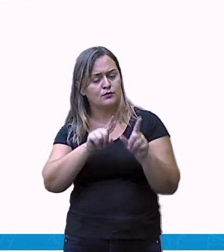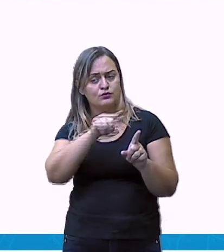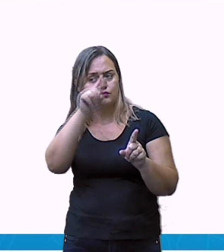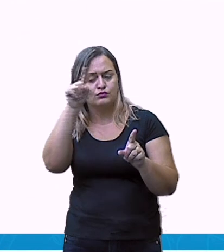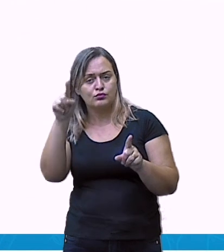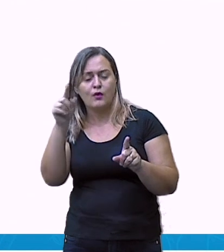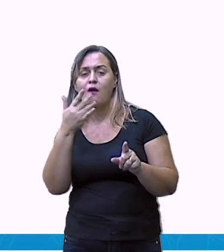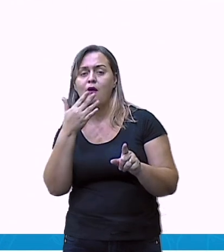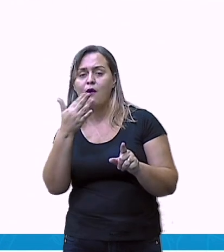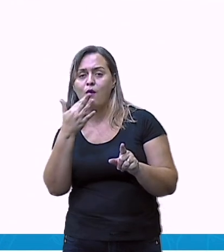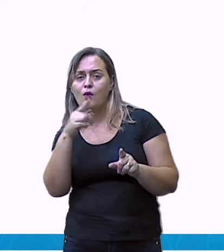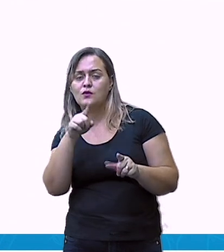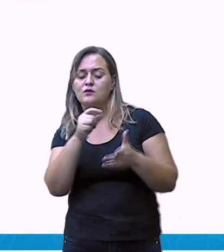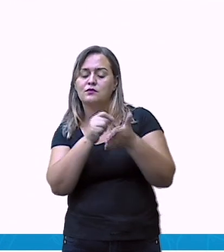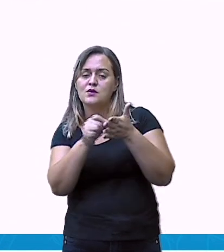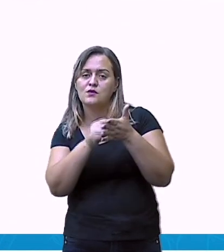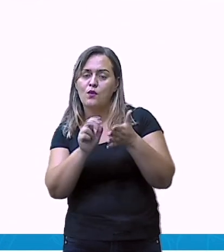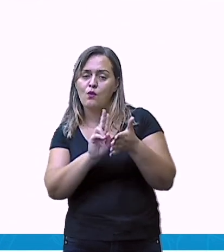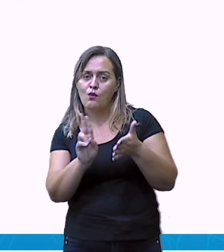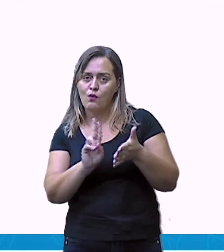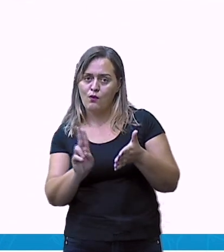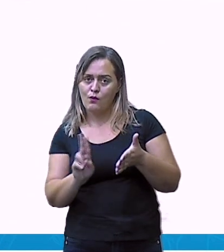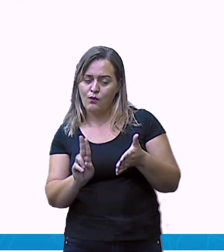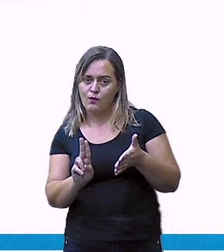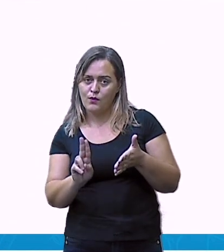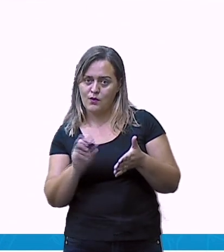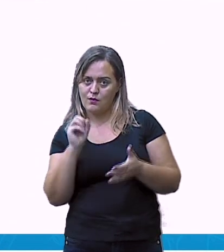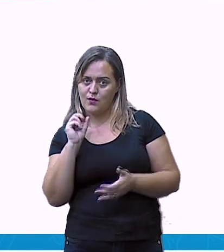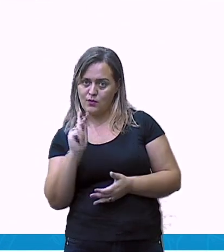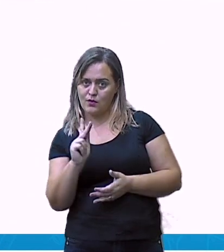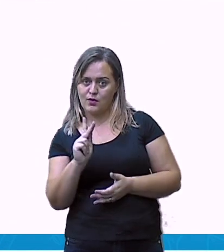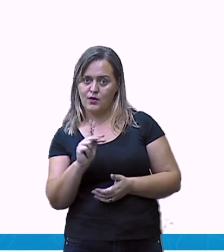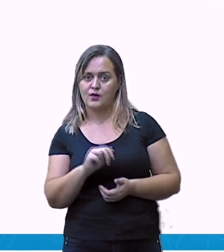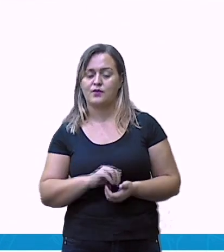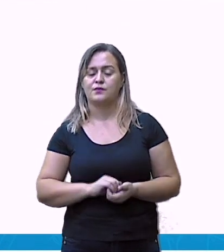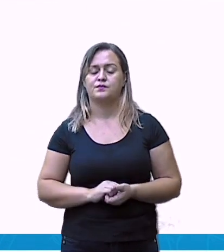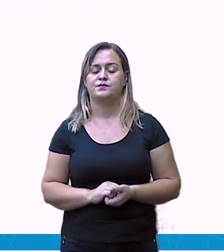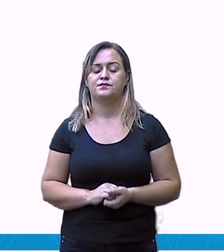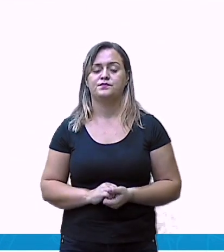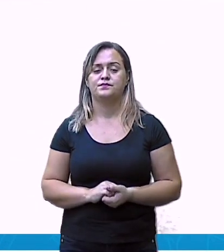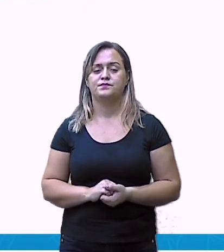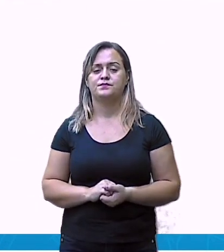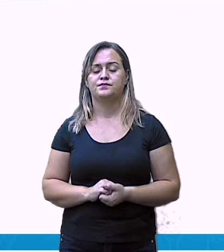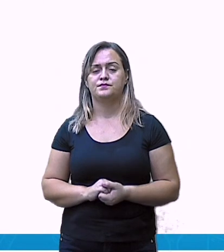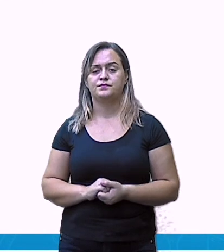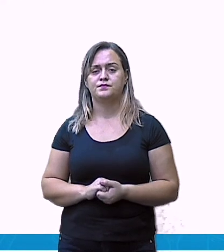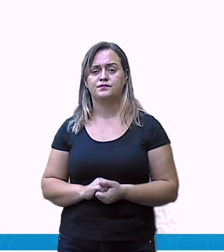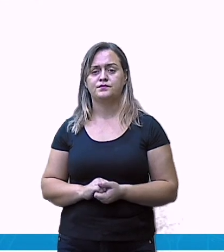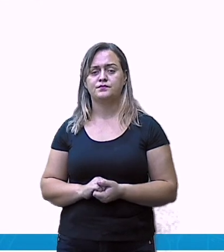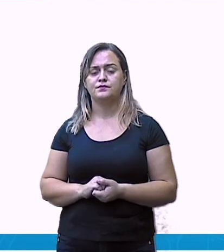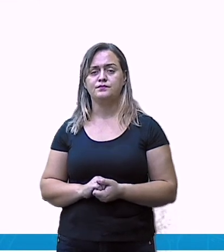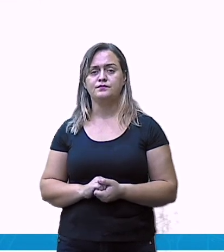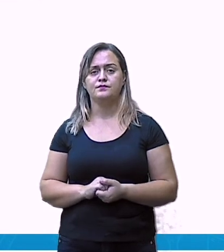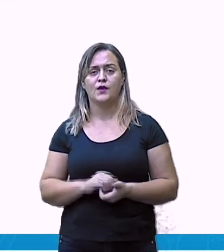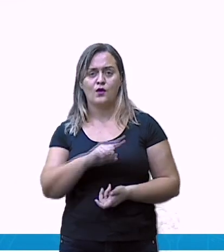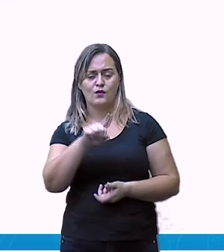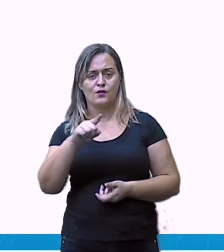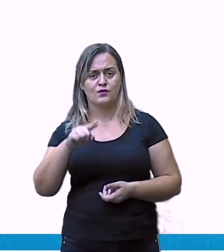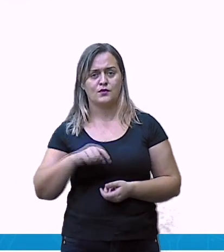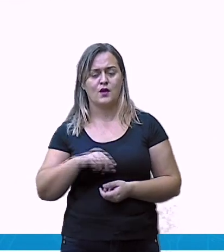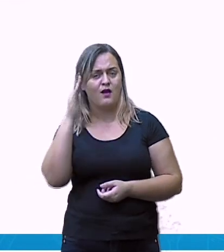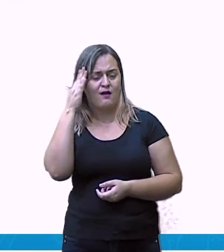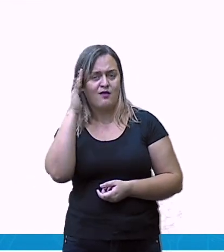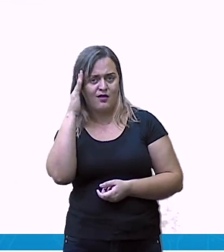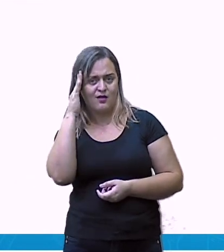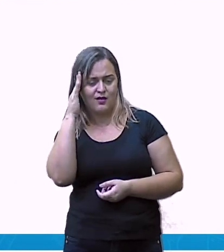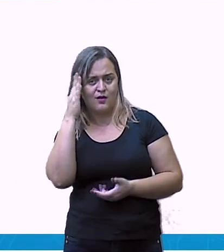importante a gente colocar esta legenda também do que representa cada uma aqui, tá ok? Eu espero que vocês tenham